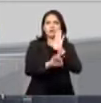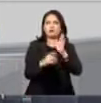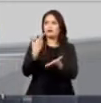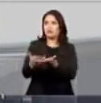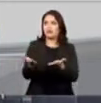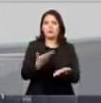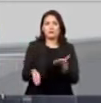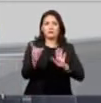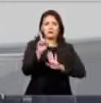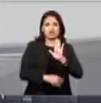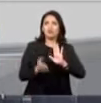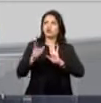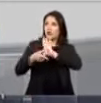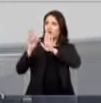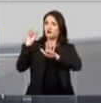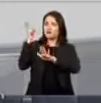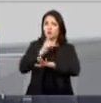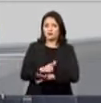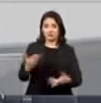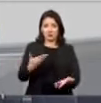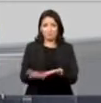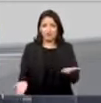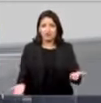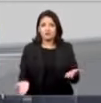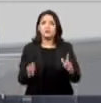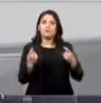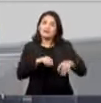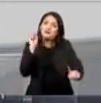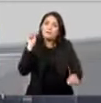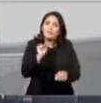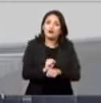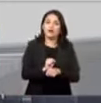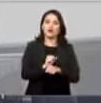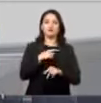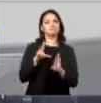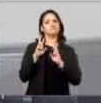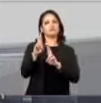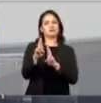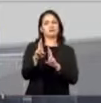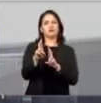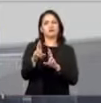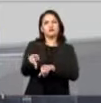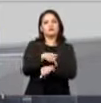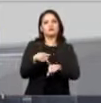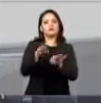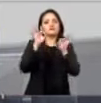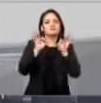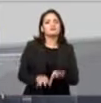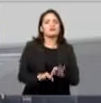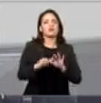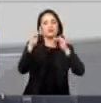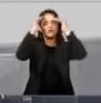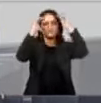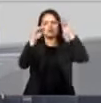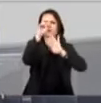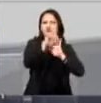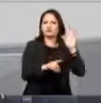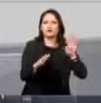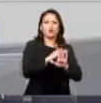pela sociedade brasileira, na esperança de um Estado de direito efetivo para todos os brasileiros e todas